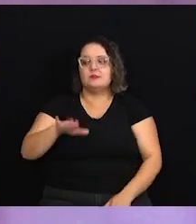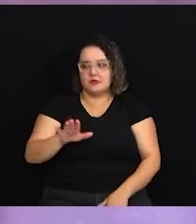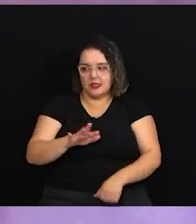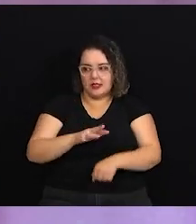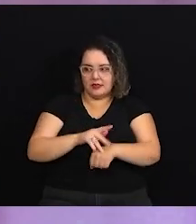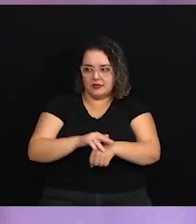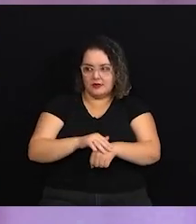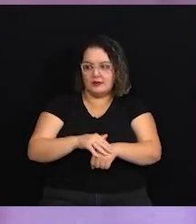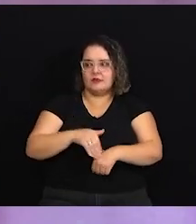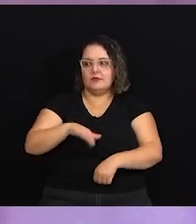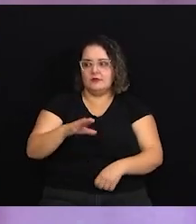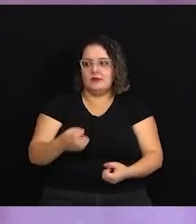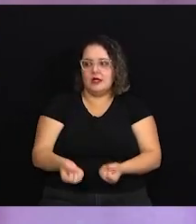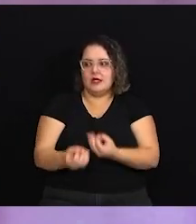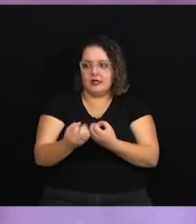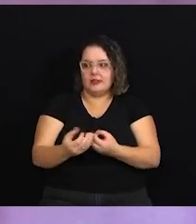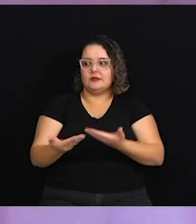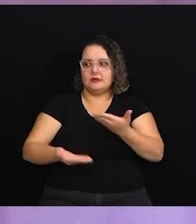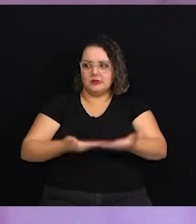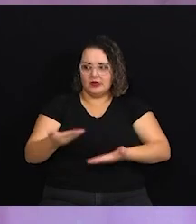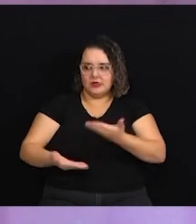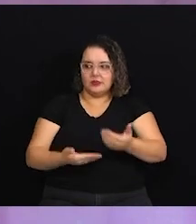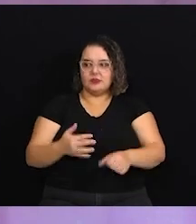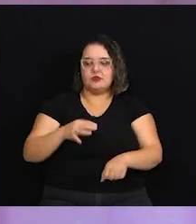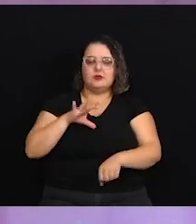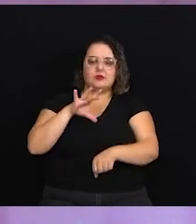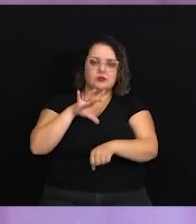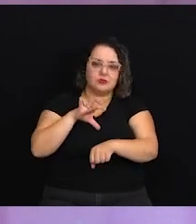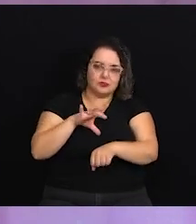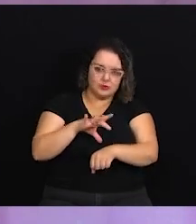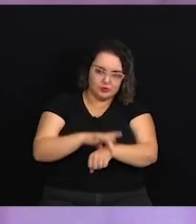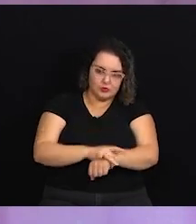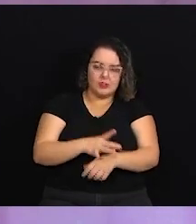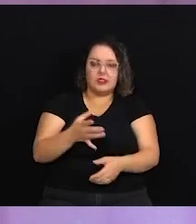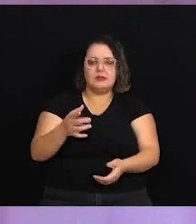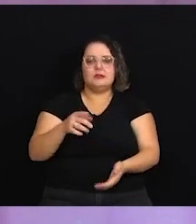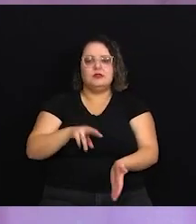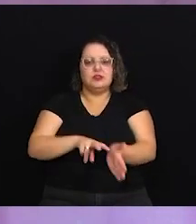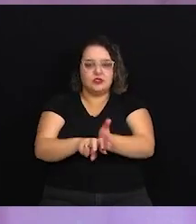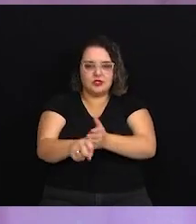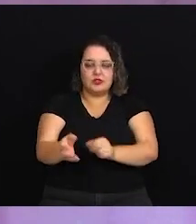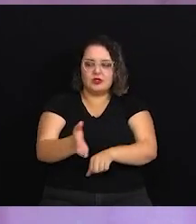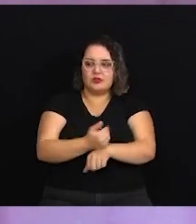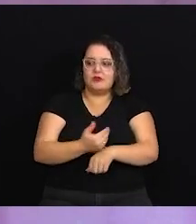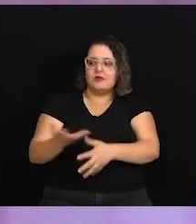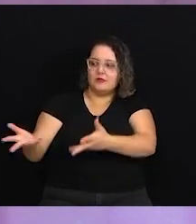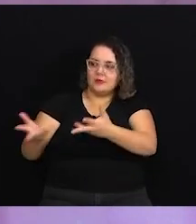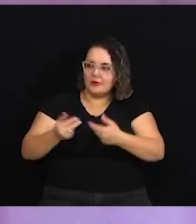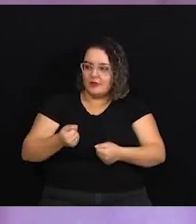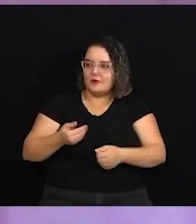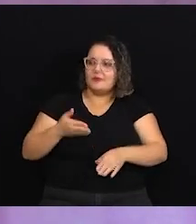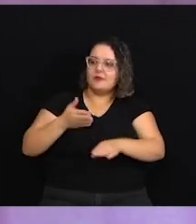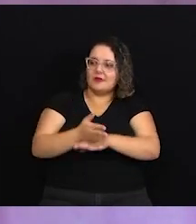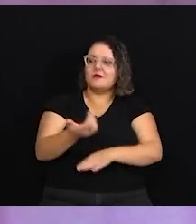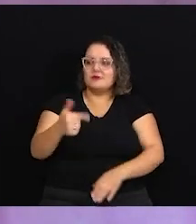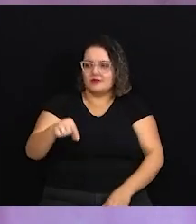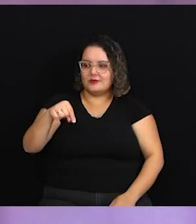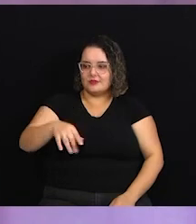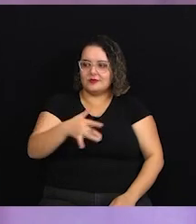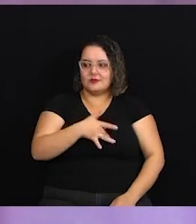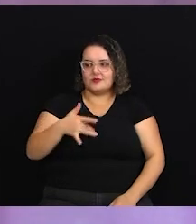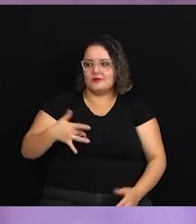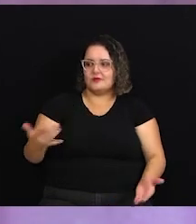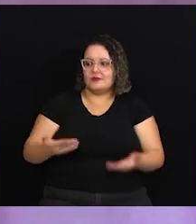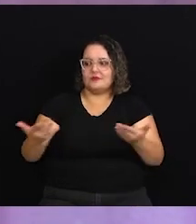mais doenças mais informações tratamento diagnóstico precoce não fica o convite para o seu participar mais uma